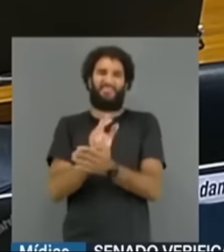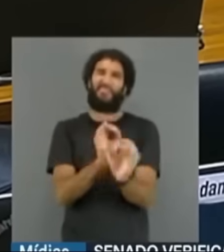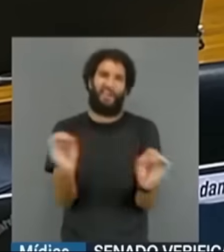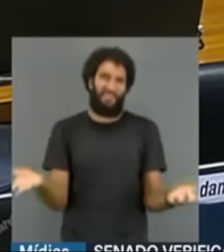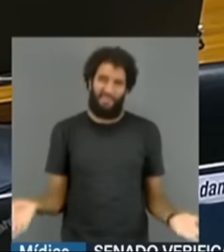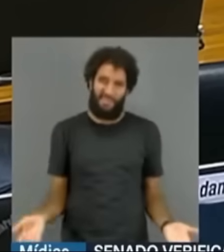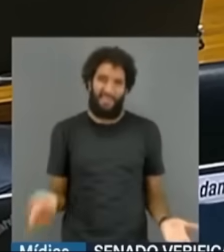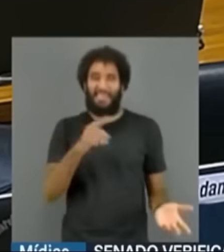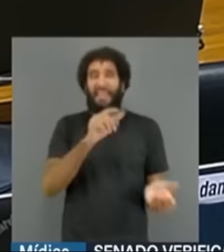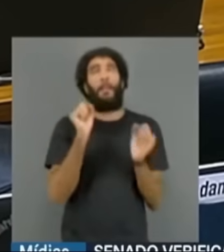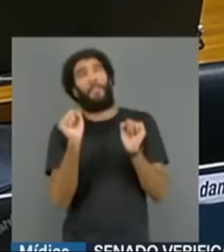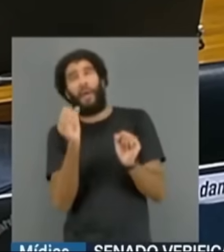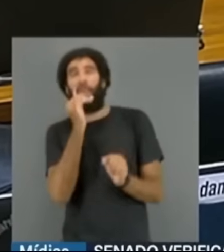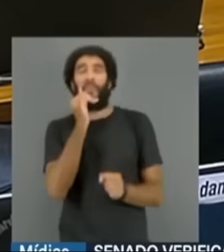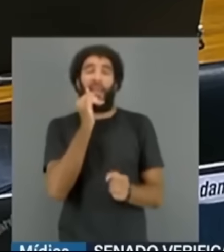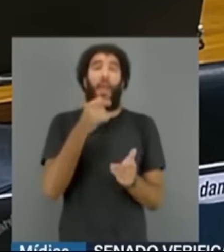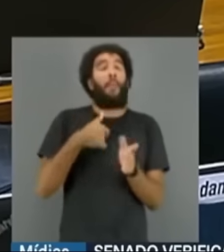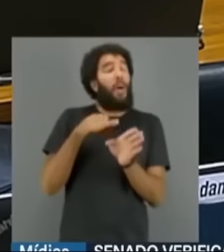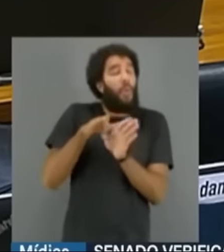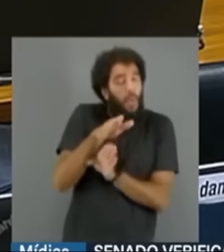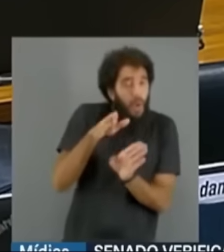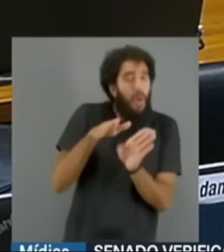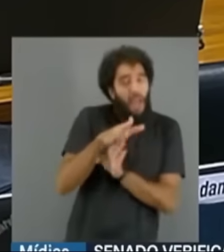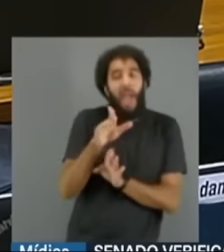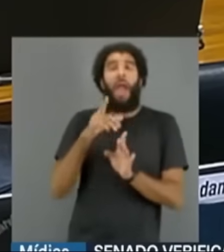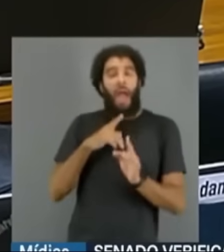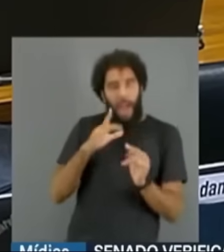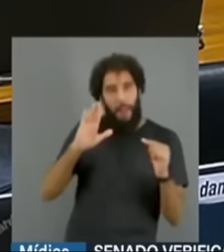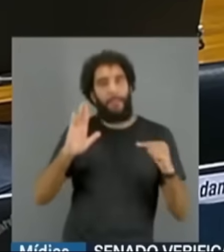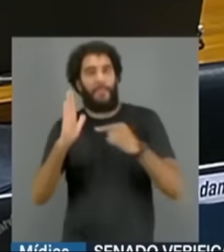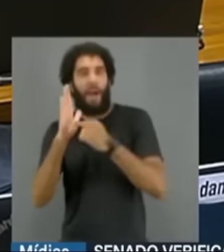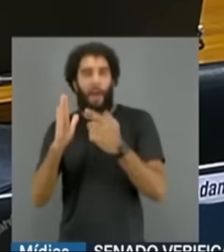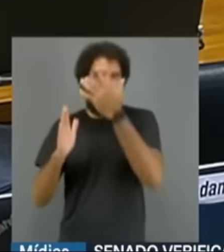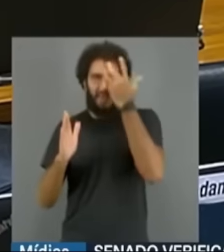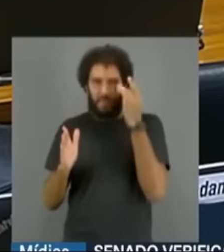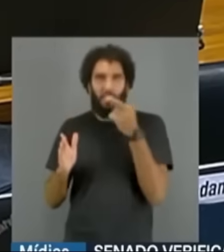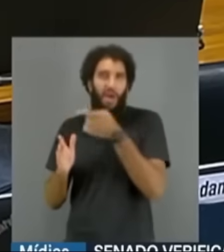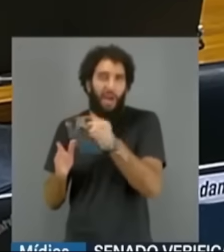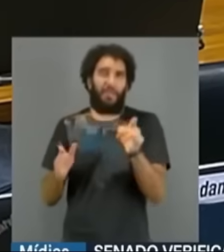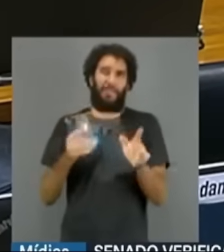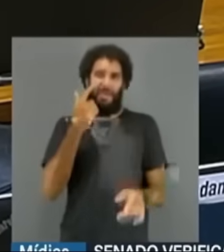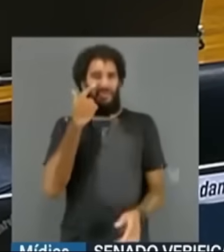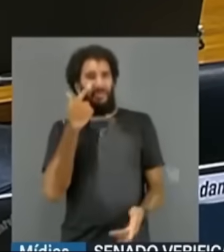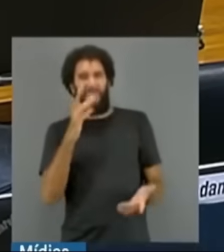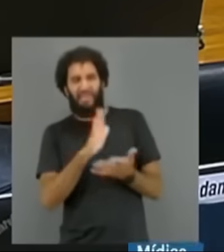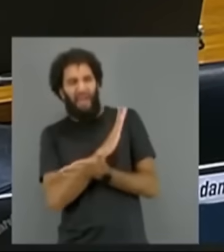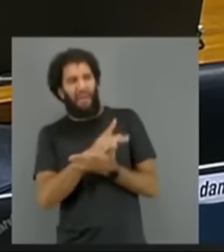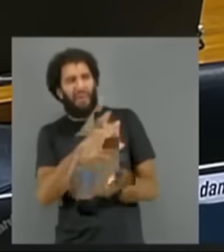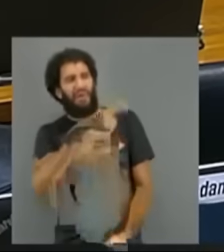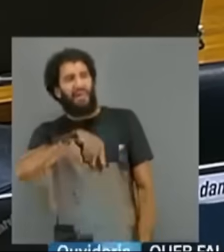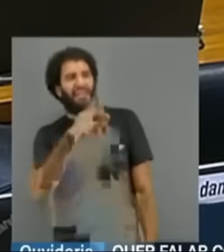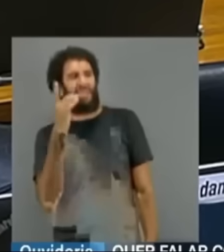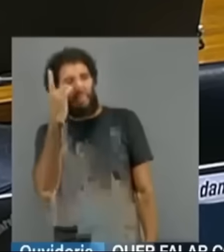Vocês podem recomendar o indiciamento. Eu fico olhando Jandir, Elisiane, os outros tantos